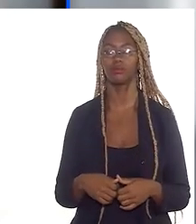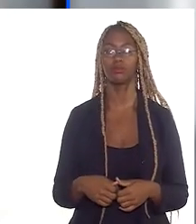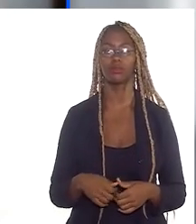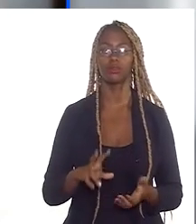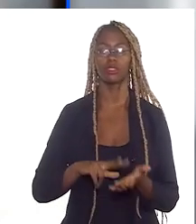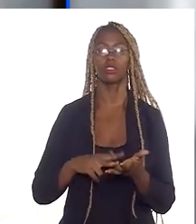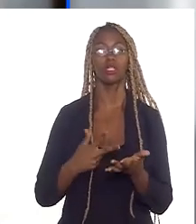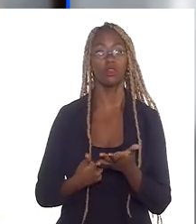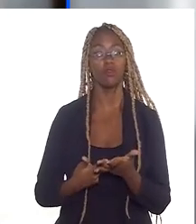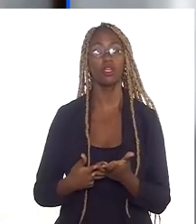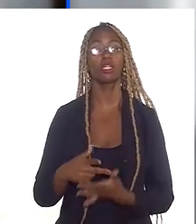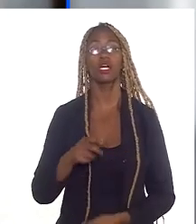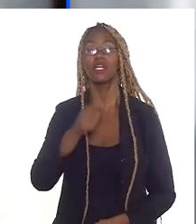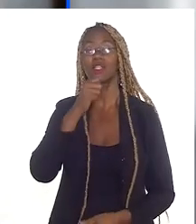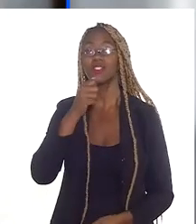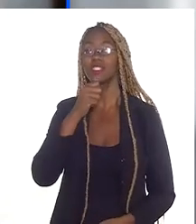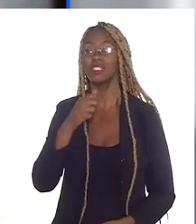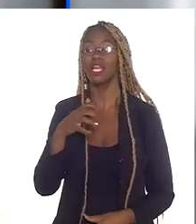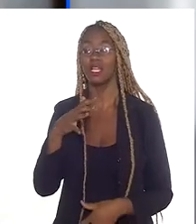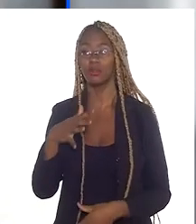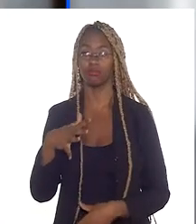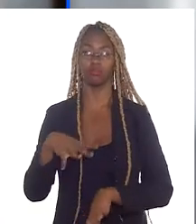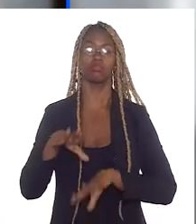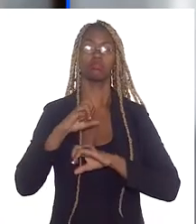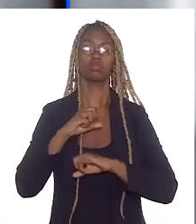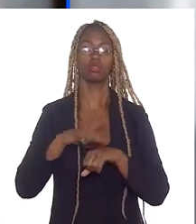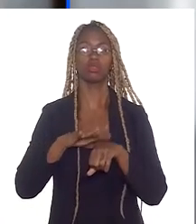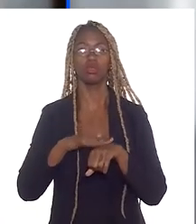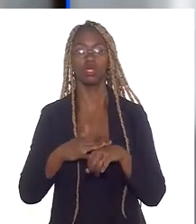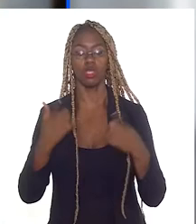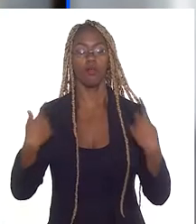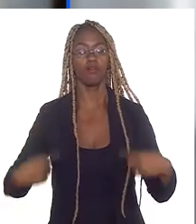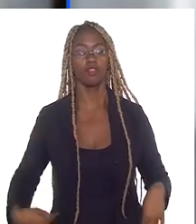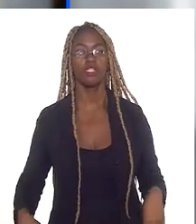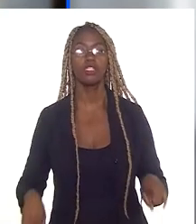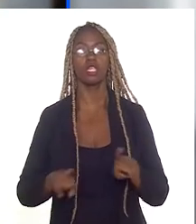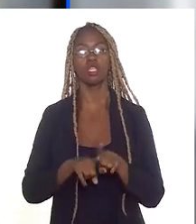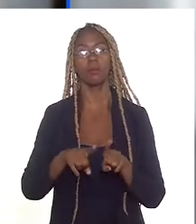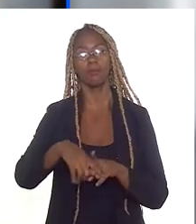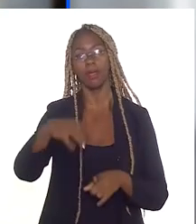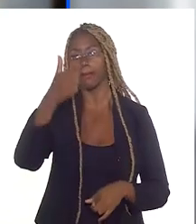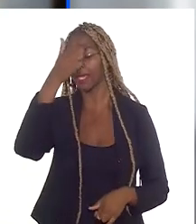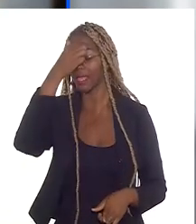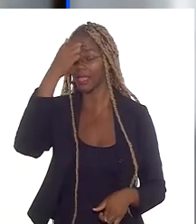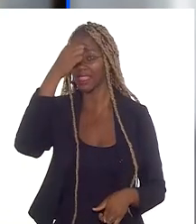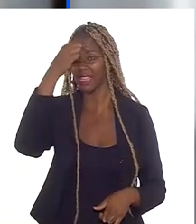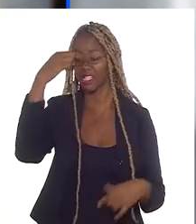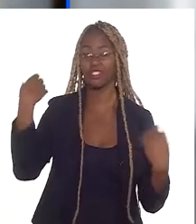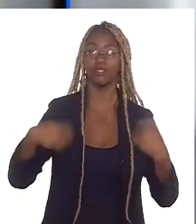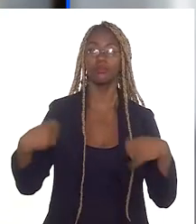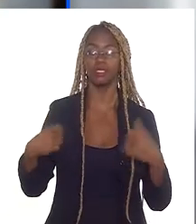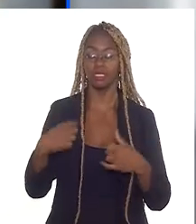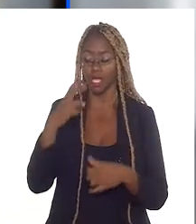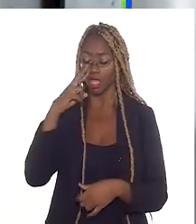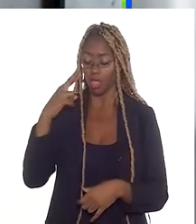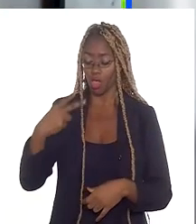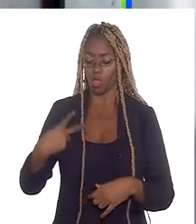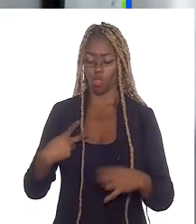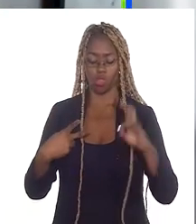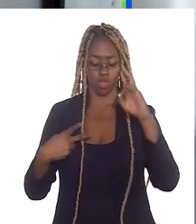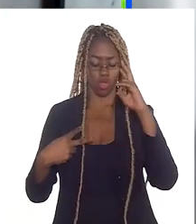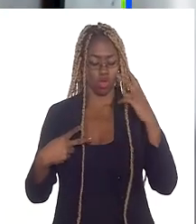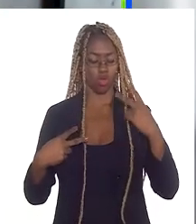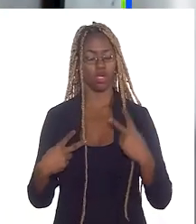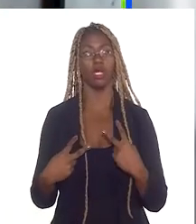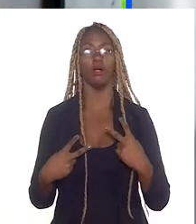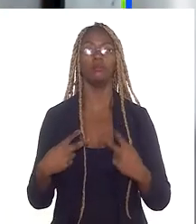o que vai significar sem adoecimento físico e mental a médio-longo prazo a gente realmente vai precisar se revisitar as